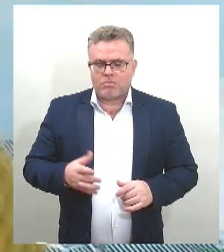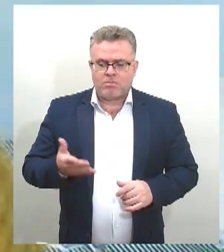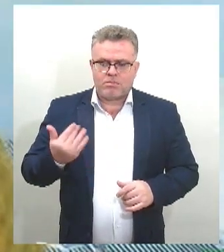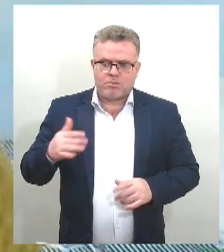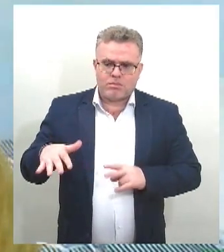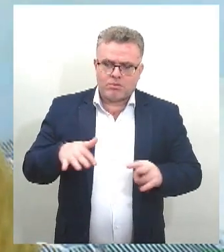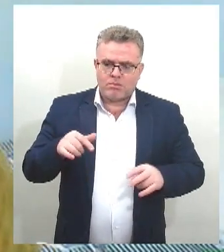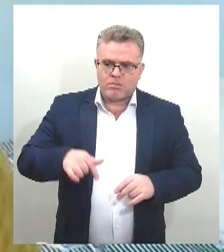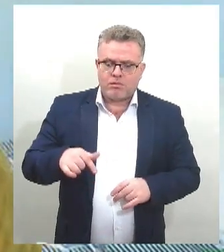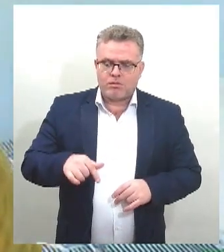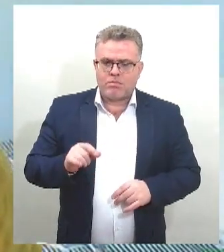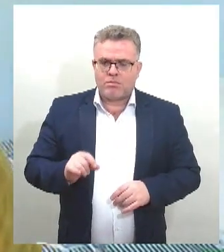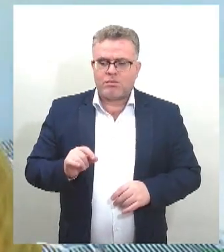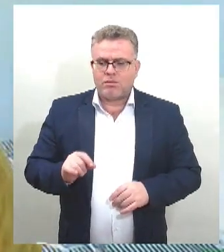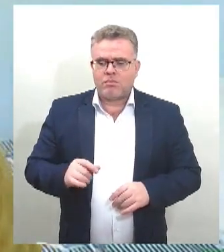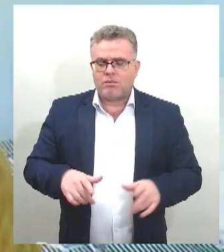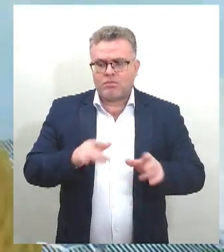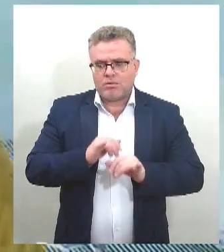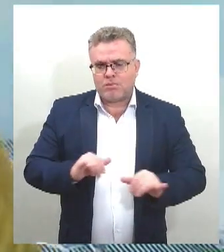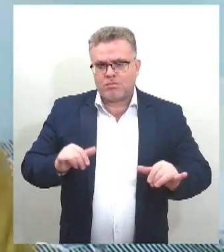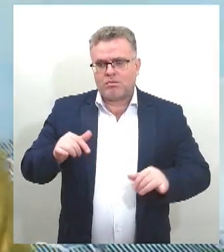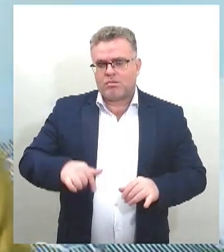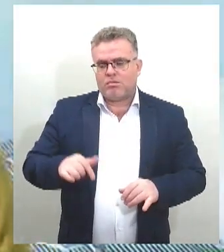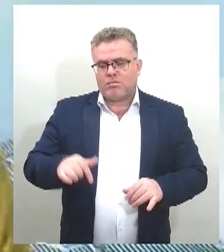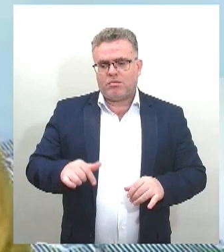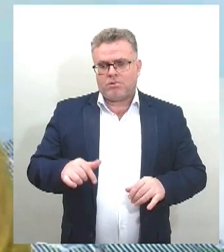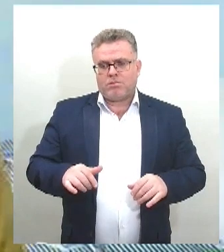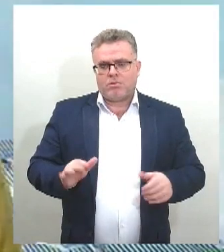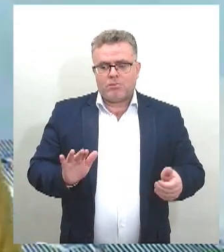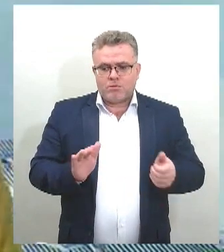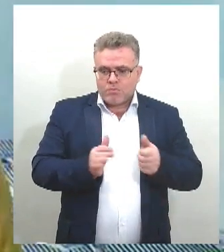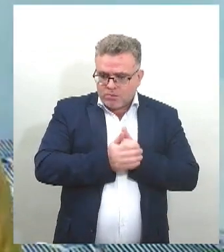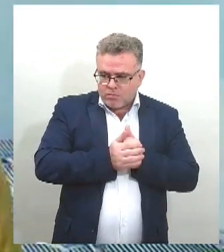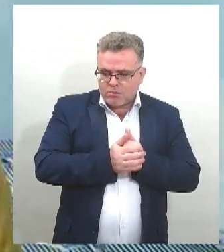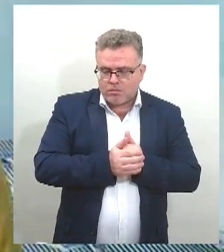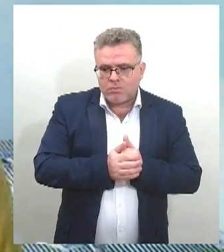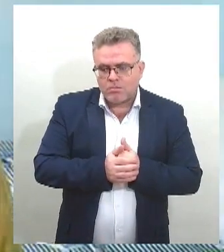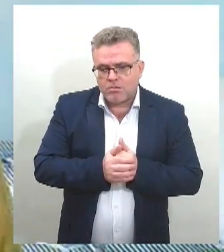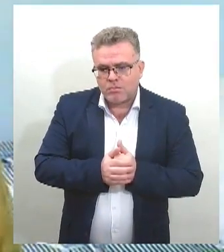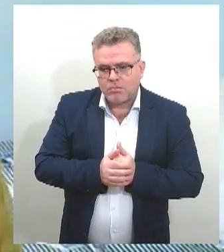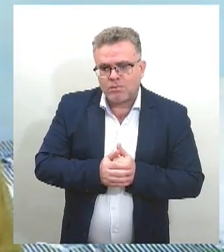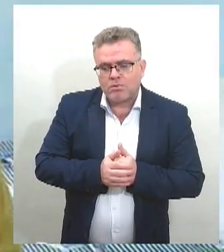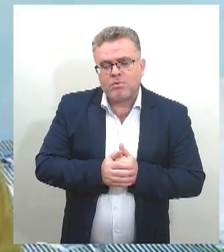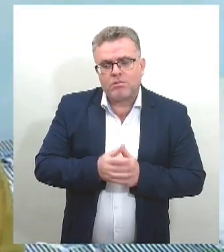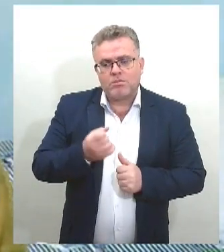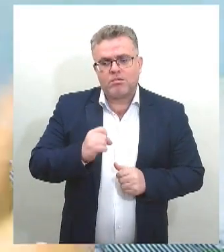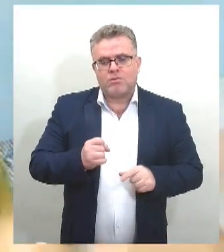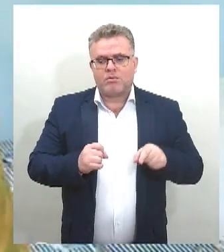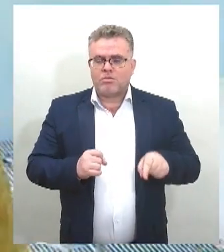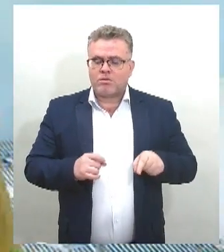foi uma das províncias esquecidas pelo Império, né? Uma das províncias do Norte. Lembramos que naquele período não